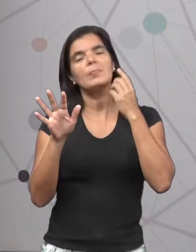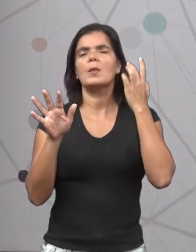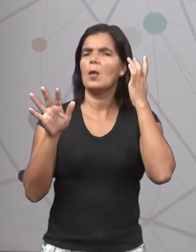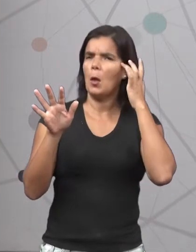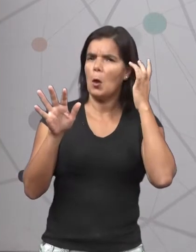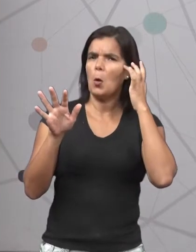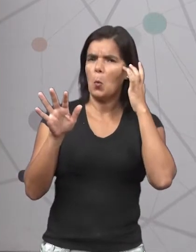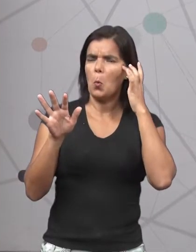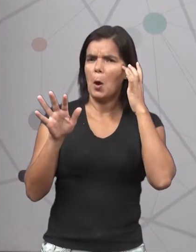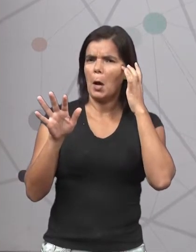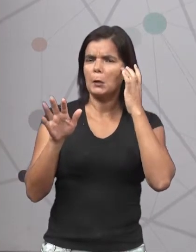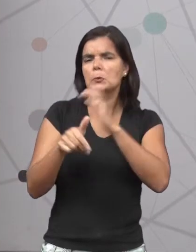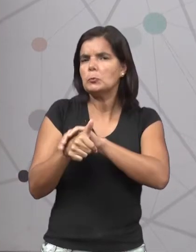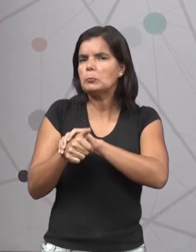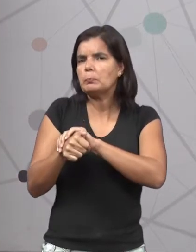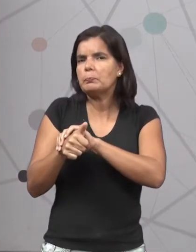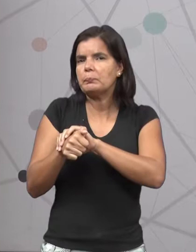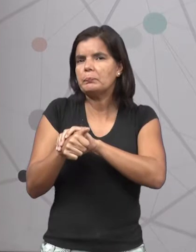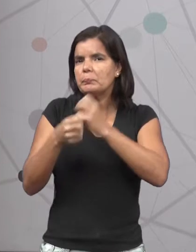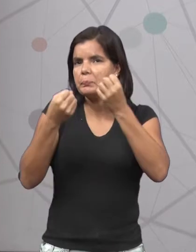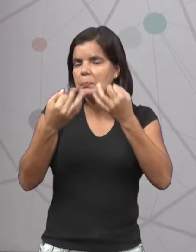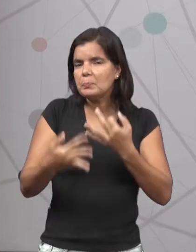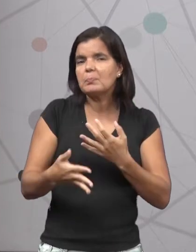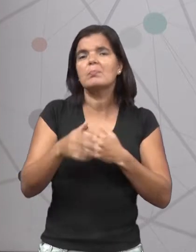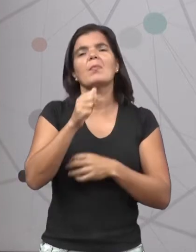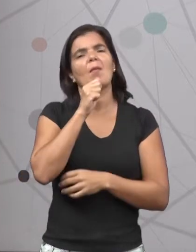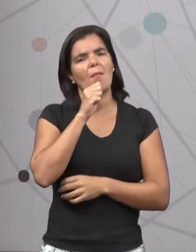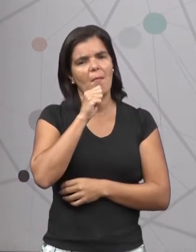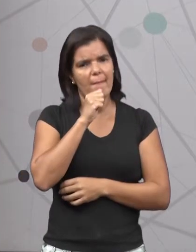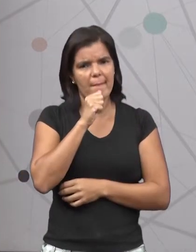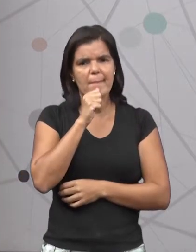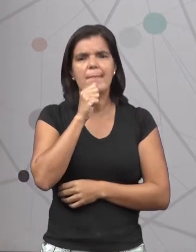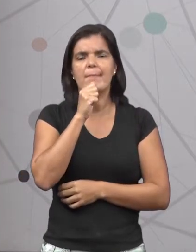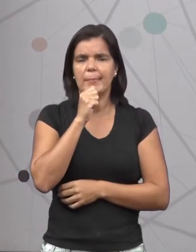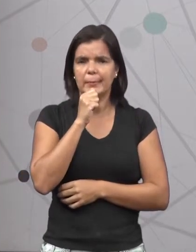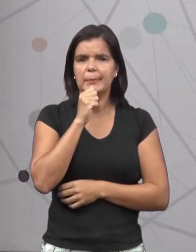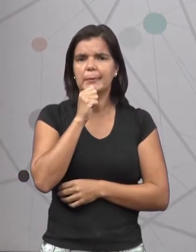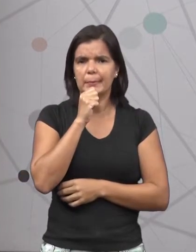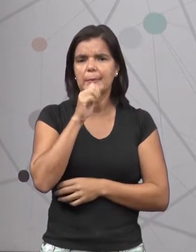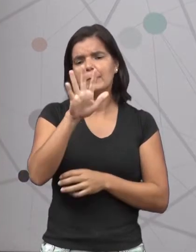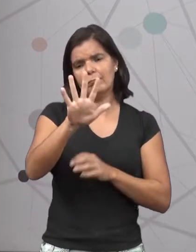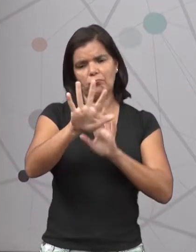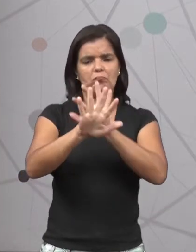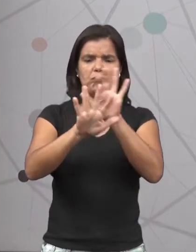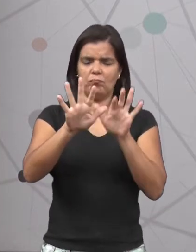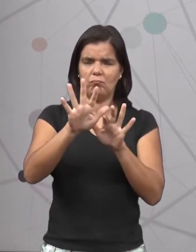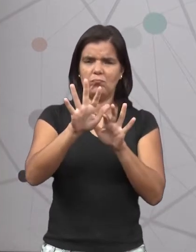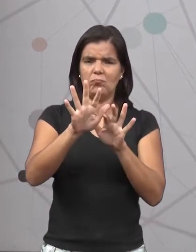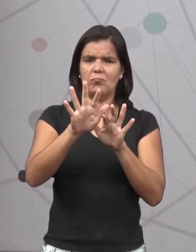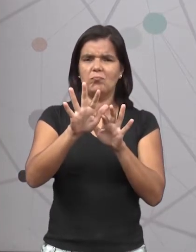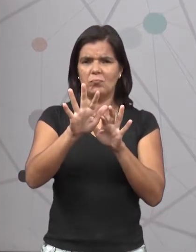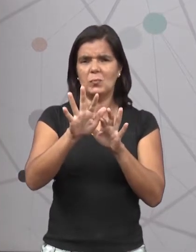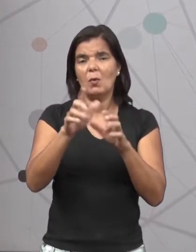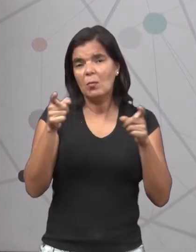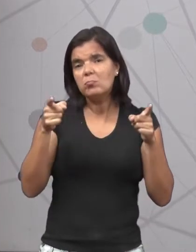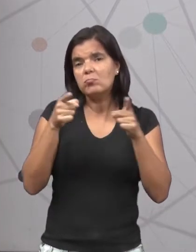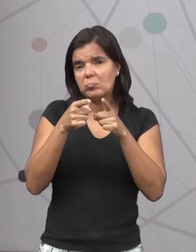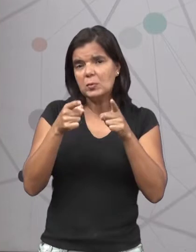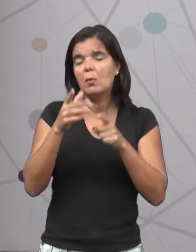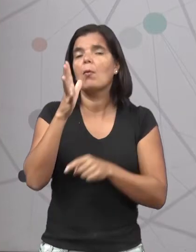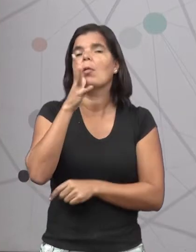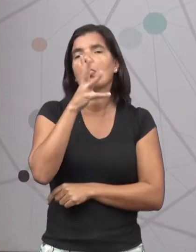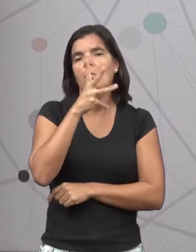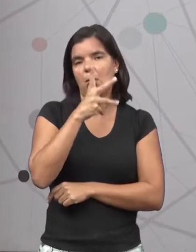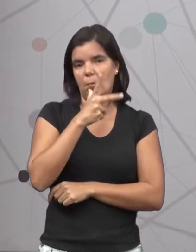Eu acho, a tartaruga disse, que ainda assim o palmo para medir vai ser muito pequeno